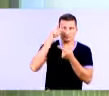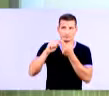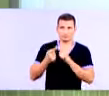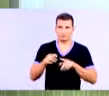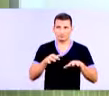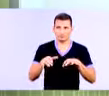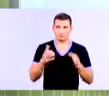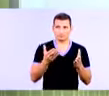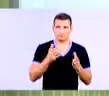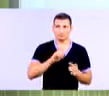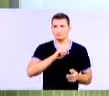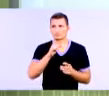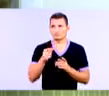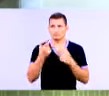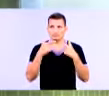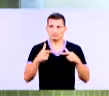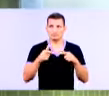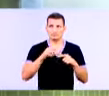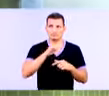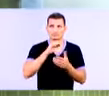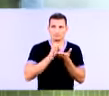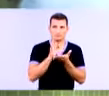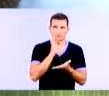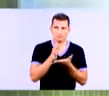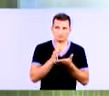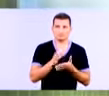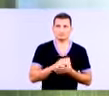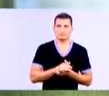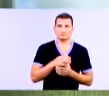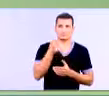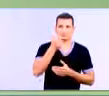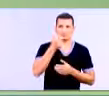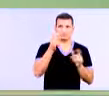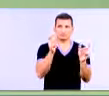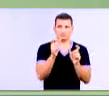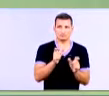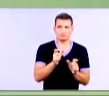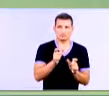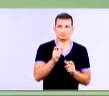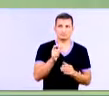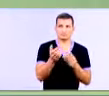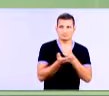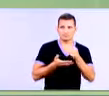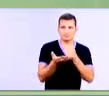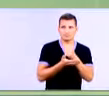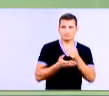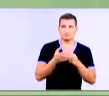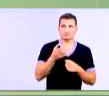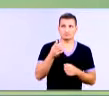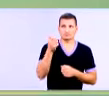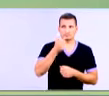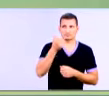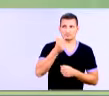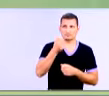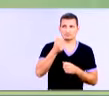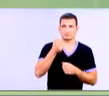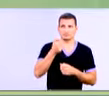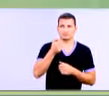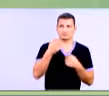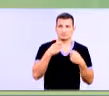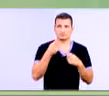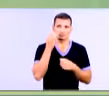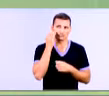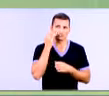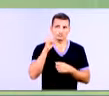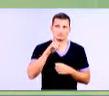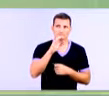para a linguagem Java. As primeiras estruturas de comandos básicos, gente. Primeira coisa que a gente precisa ver são os comentários. Você já